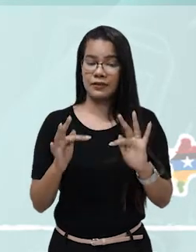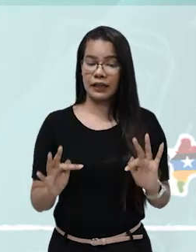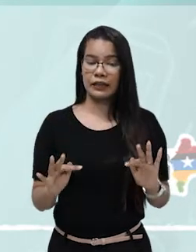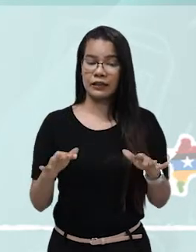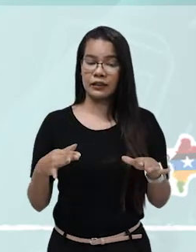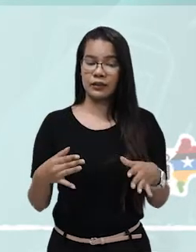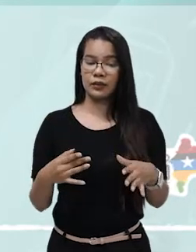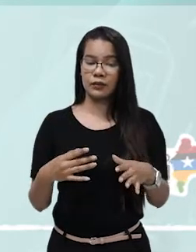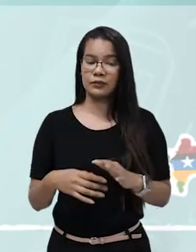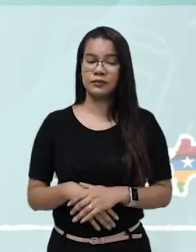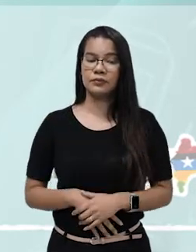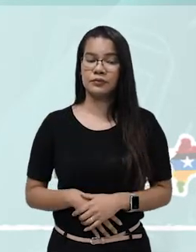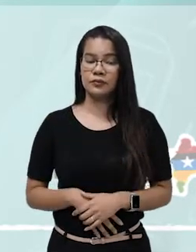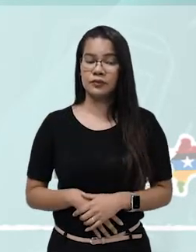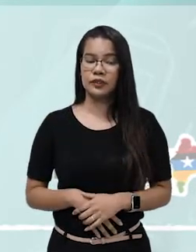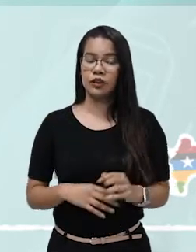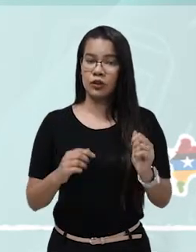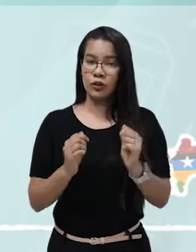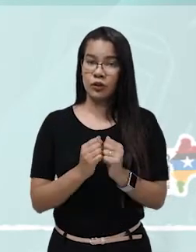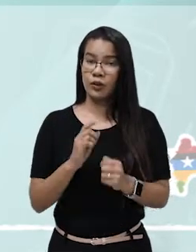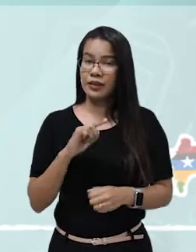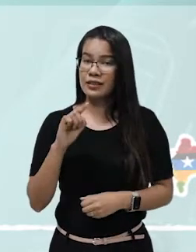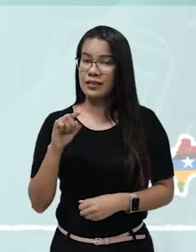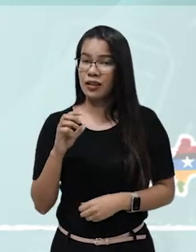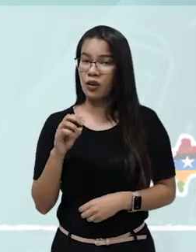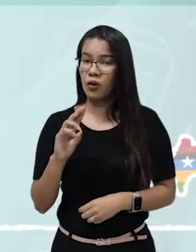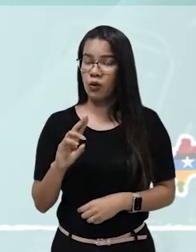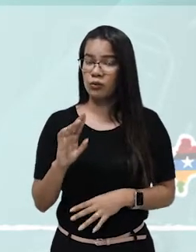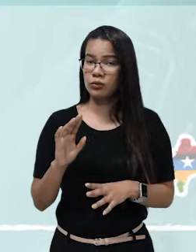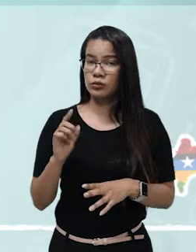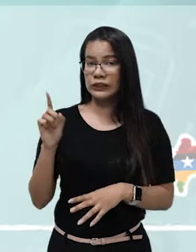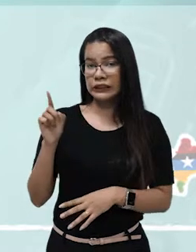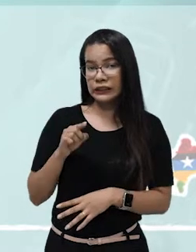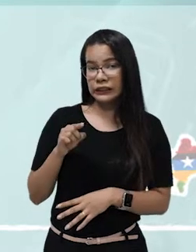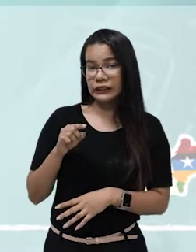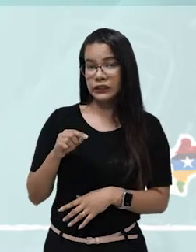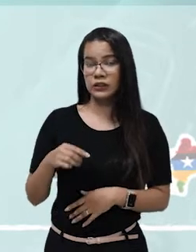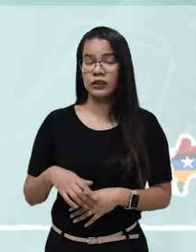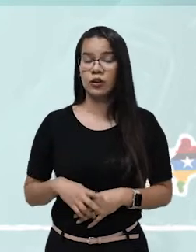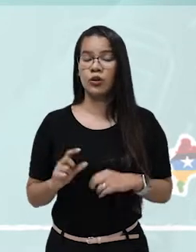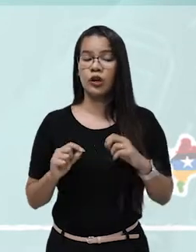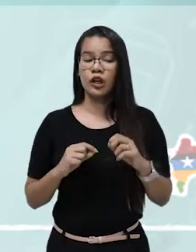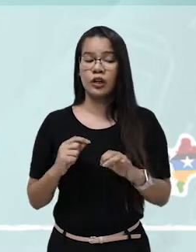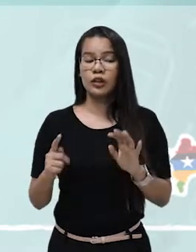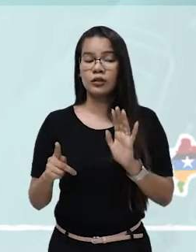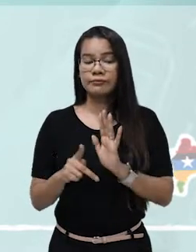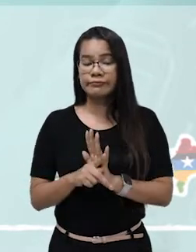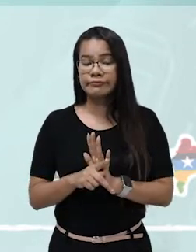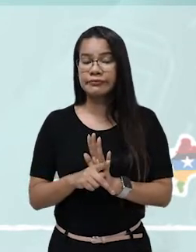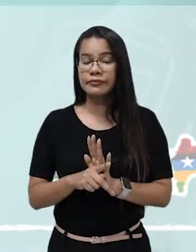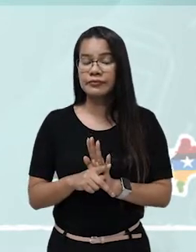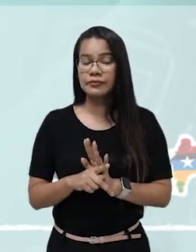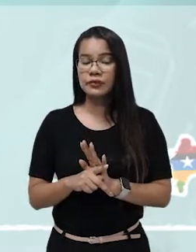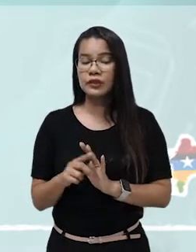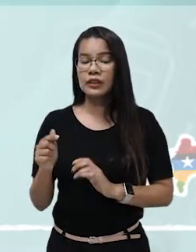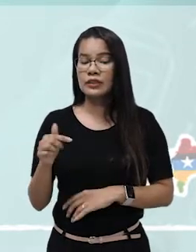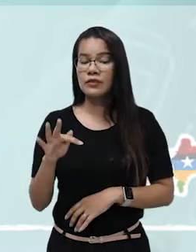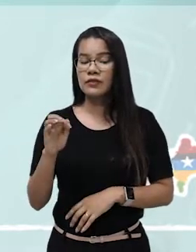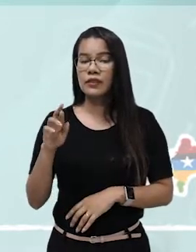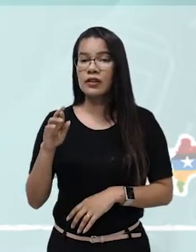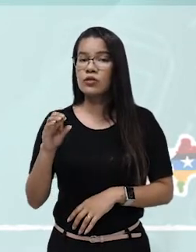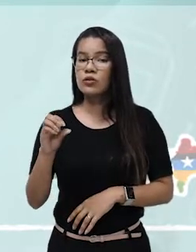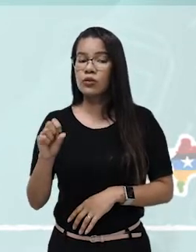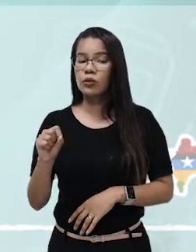convém. Com acento agudo ou circunflexo. O que contém estes